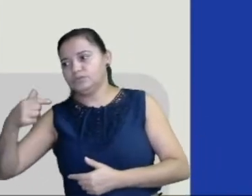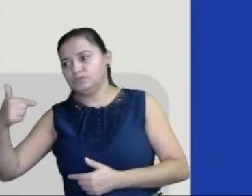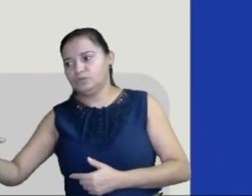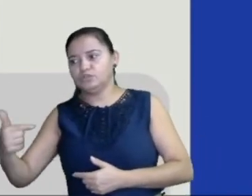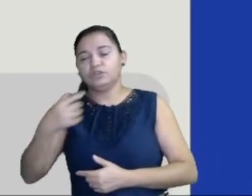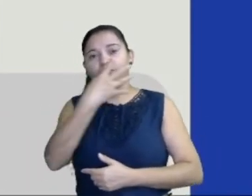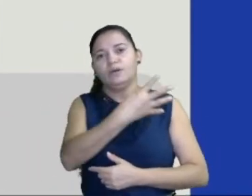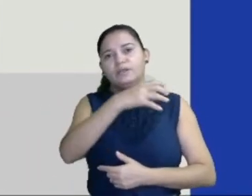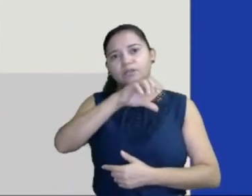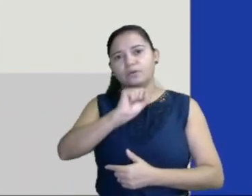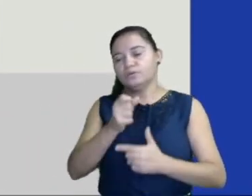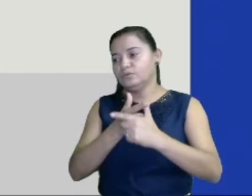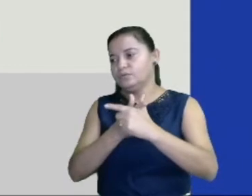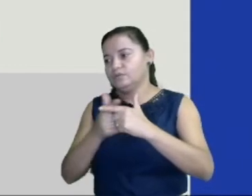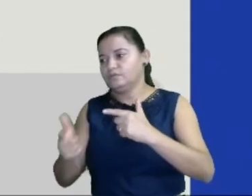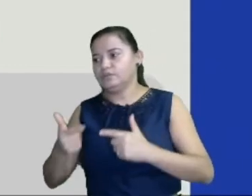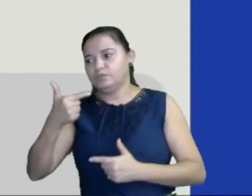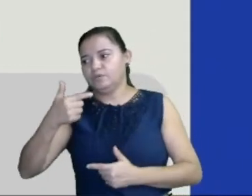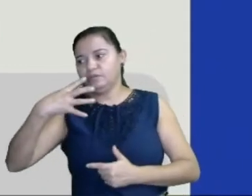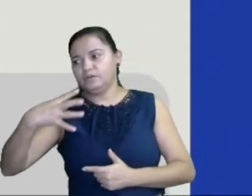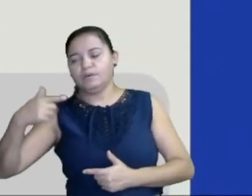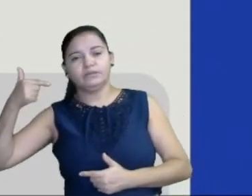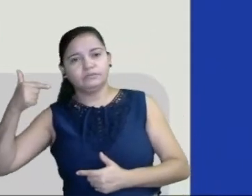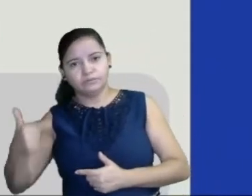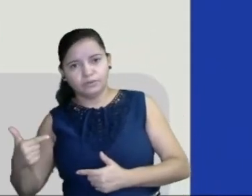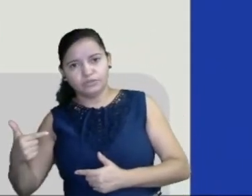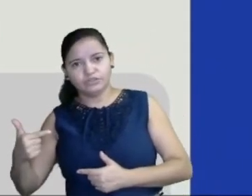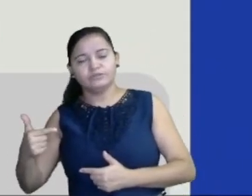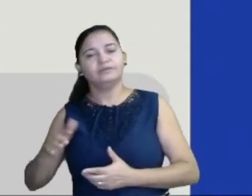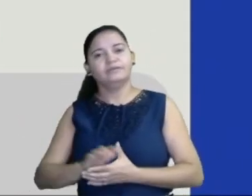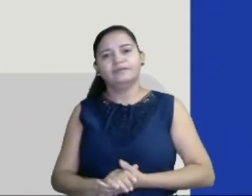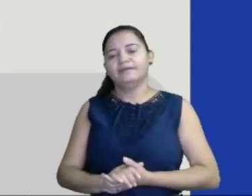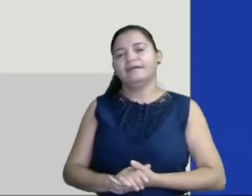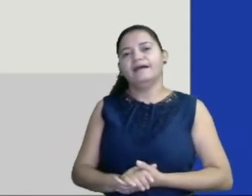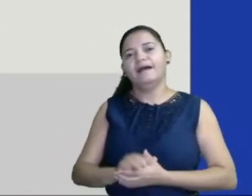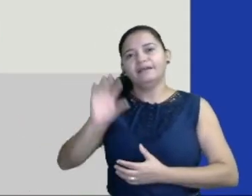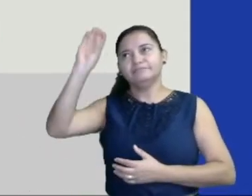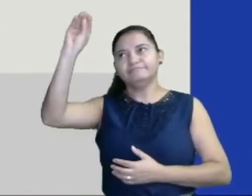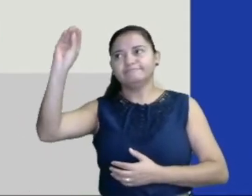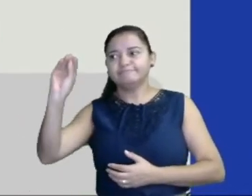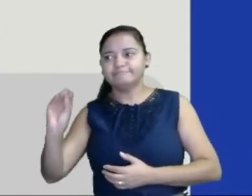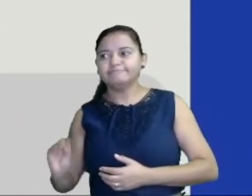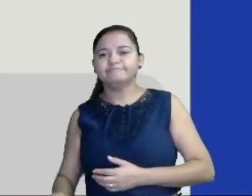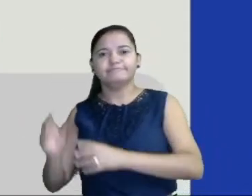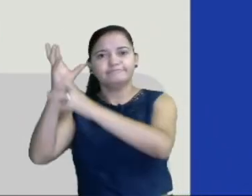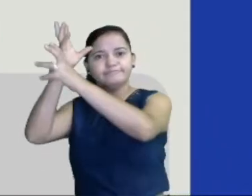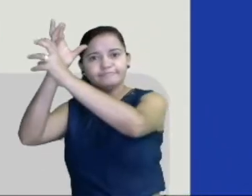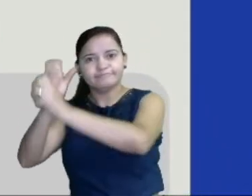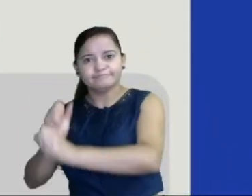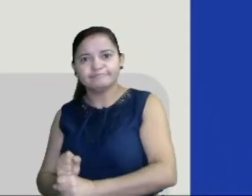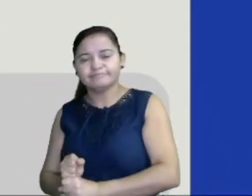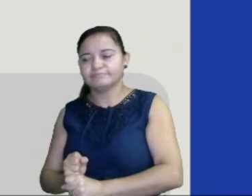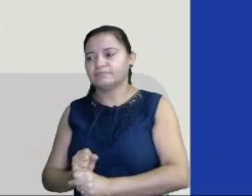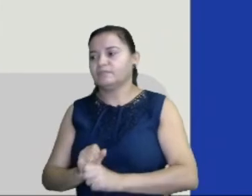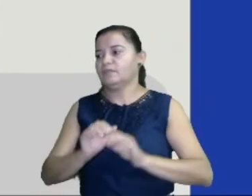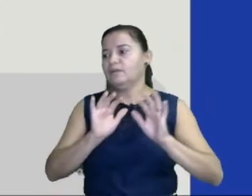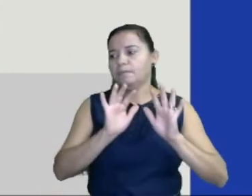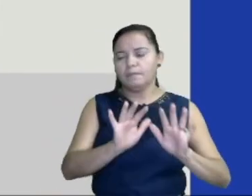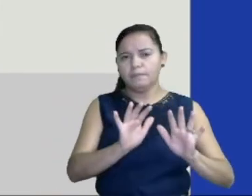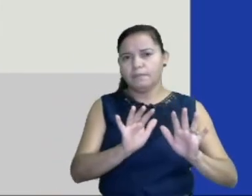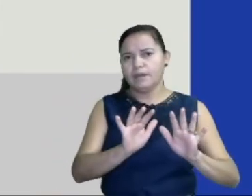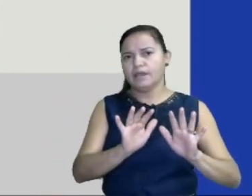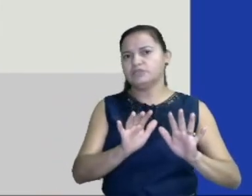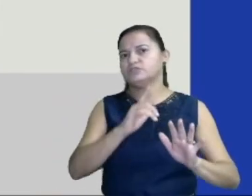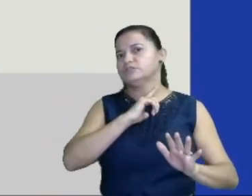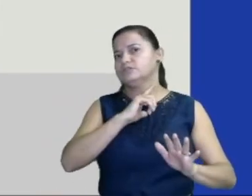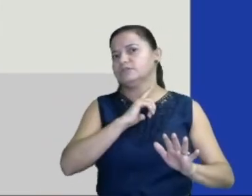dividido por 24 dois ou a professora foi aumentando aí de uma linha para outra né uma multiplicação